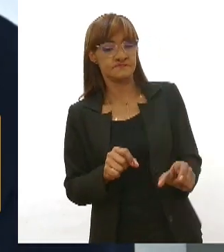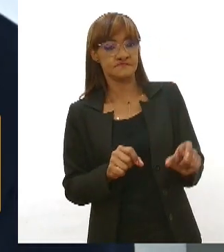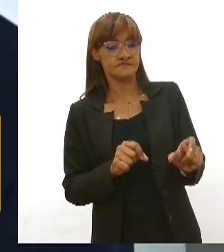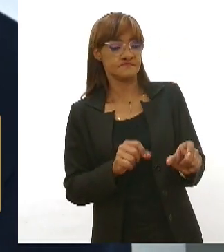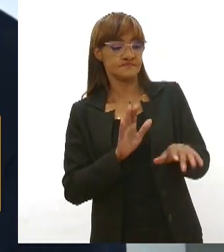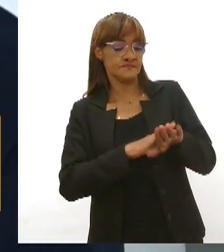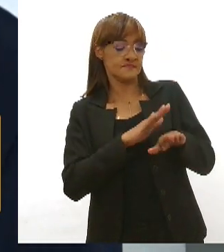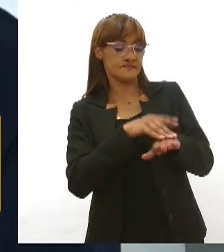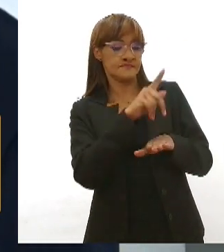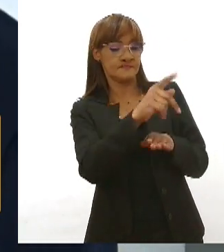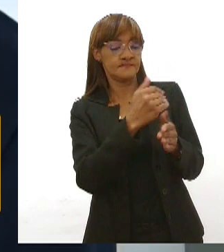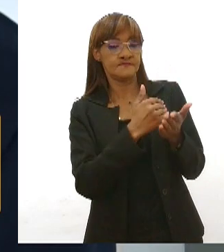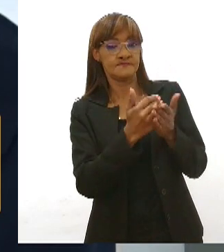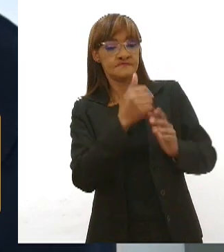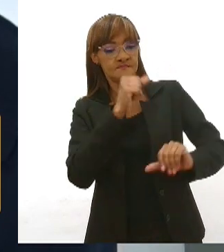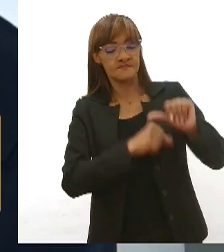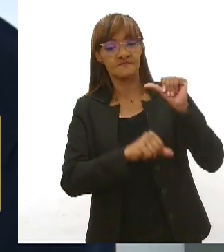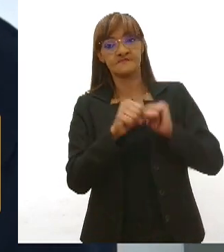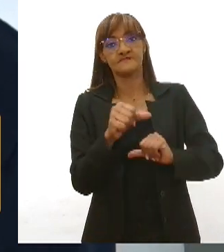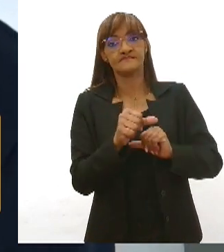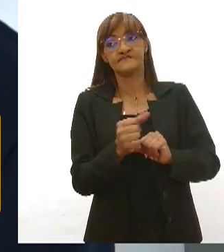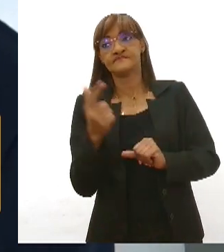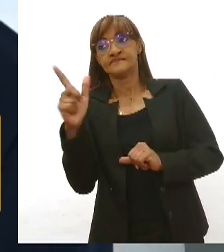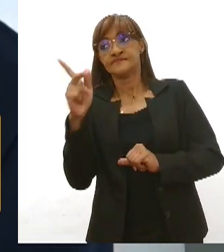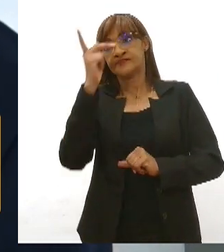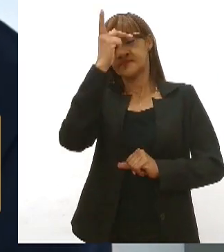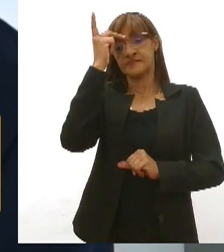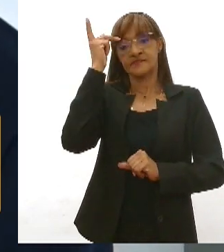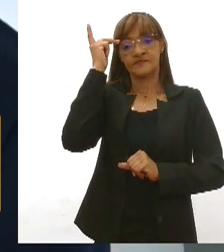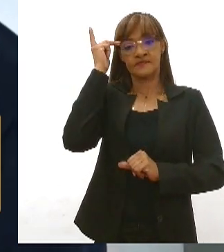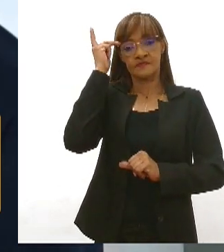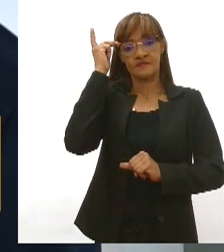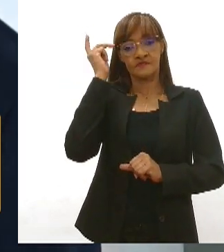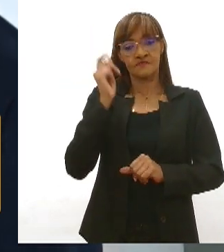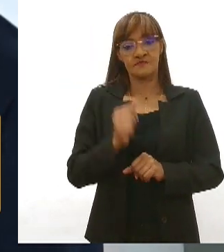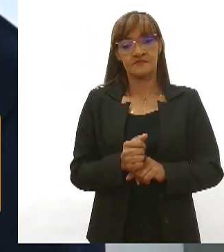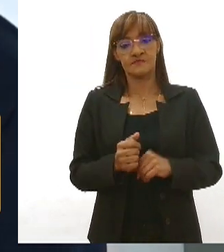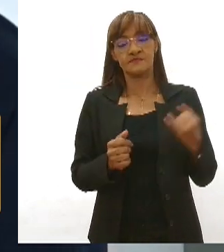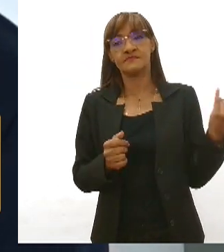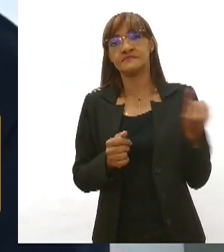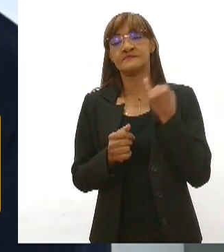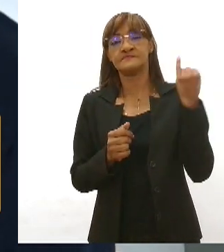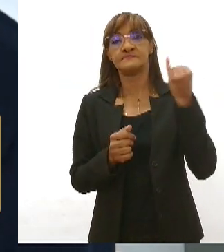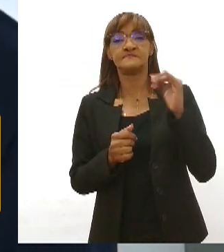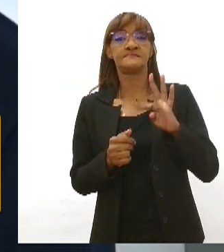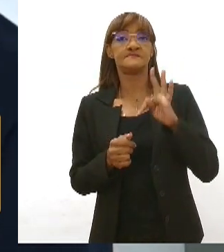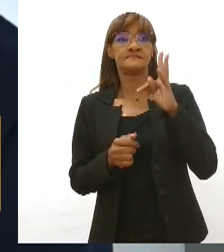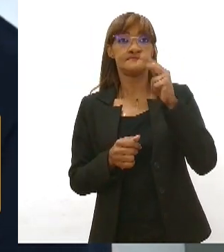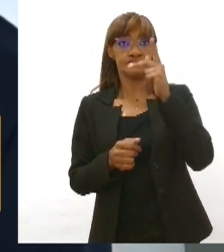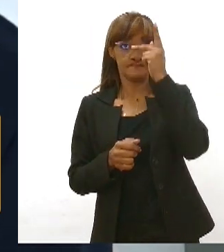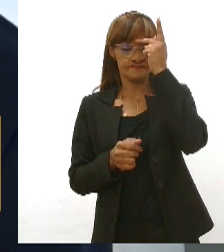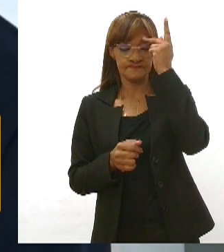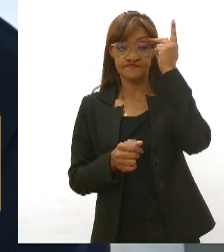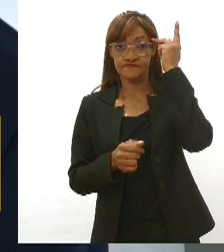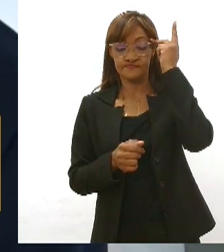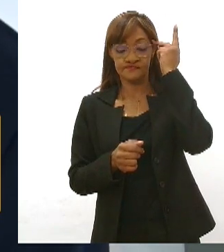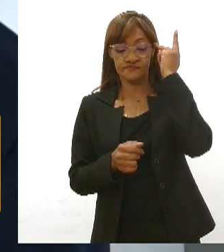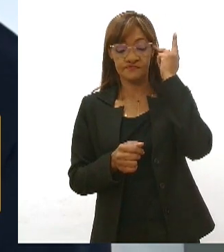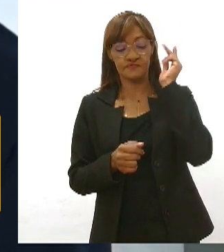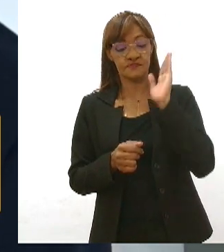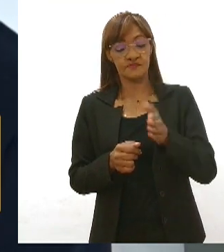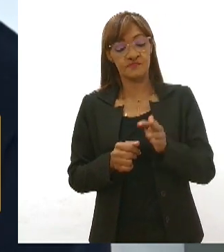ver no mundo. Então, é importante que todos participem, que todos colaborem, para que nesse momento a gente possa,